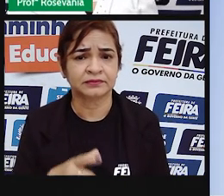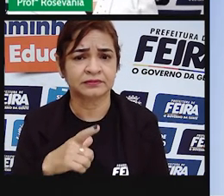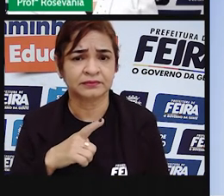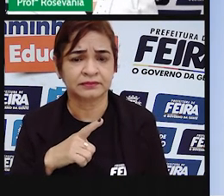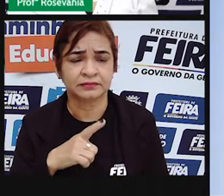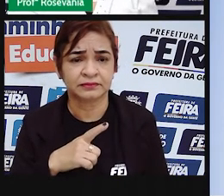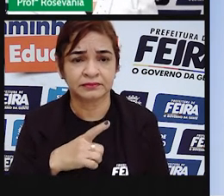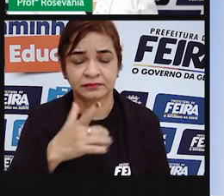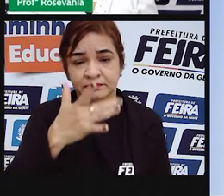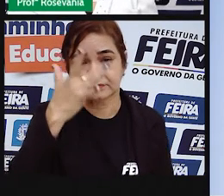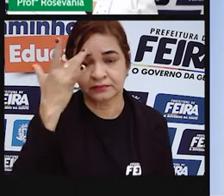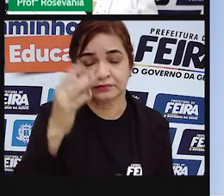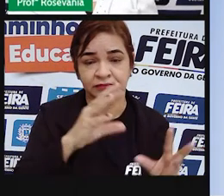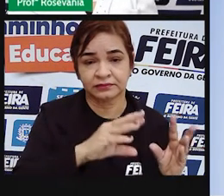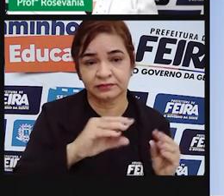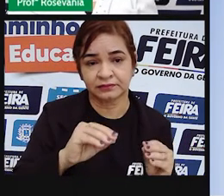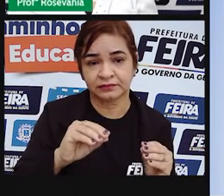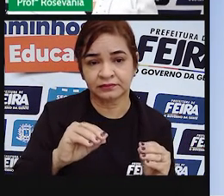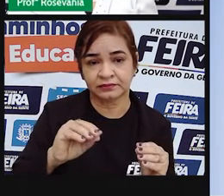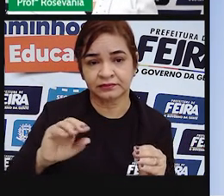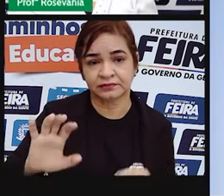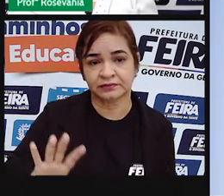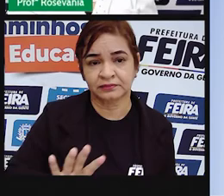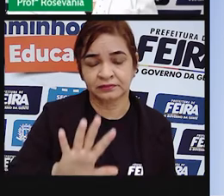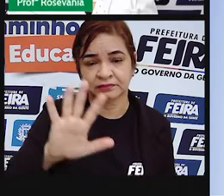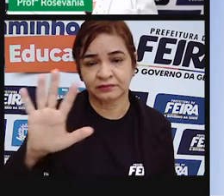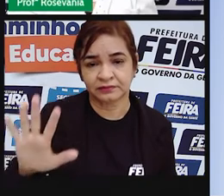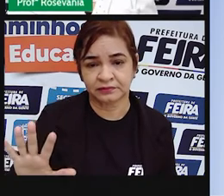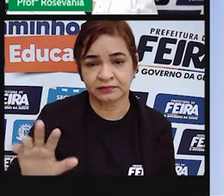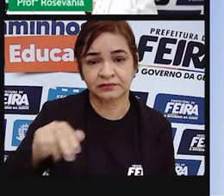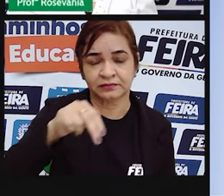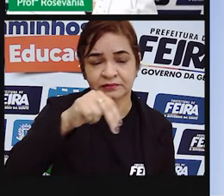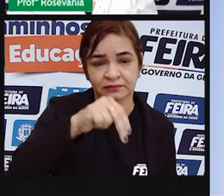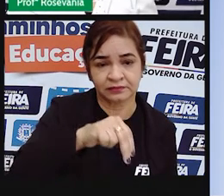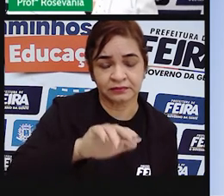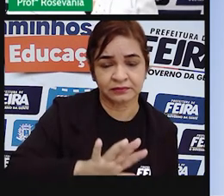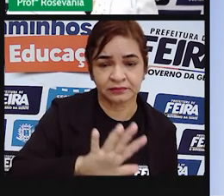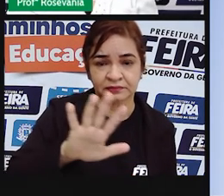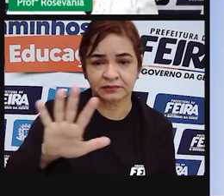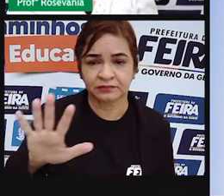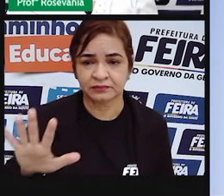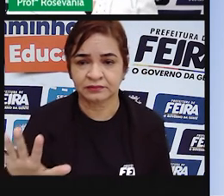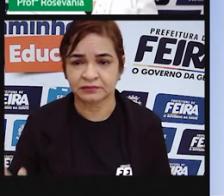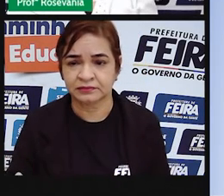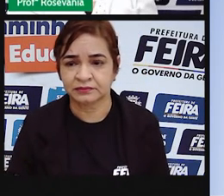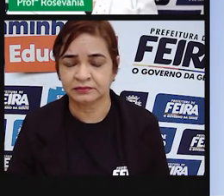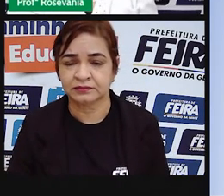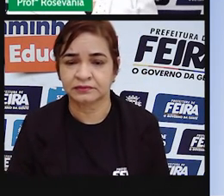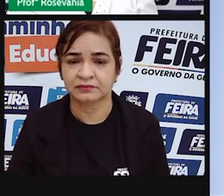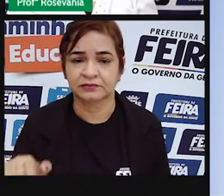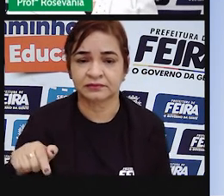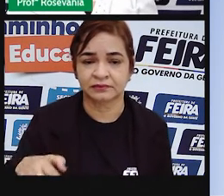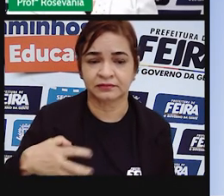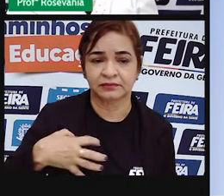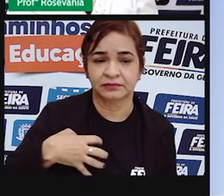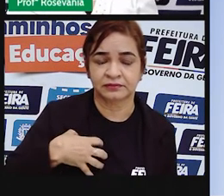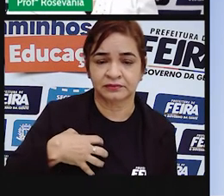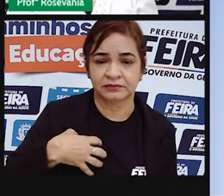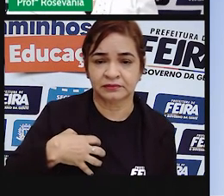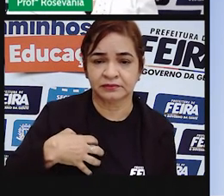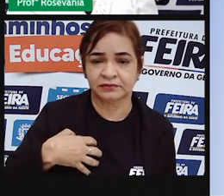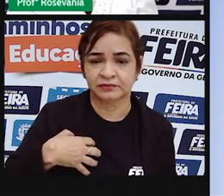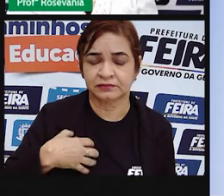tem a saída do pessoal do nordeste em também não mostrando vários estados do nosso Estado aqui da Bahia